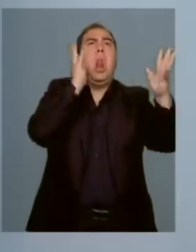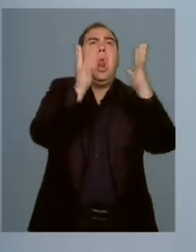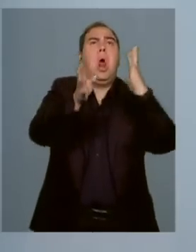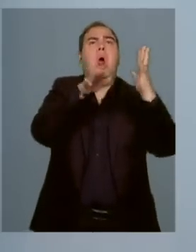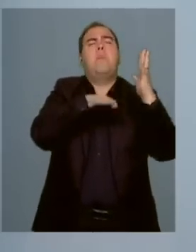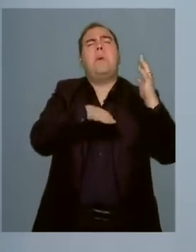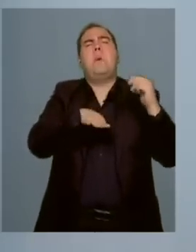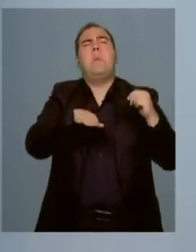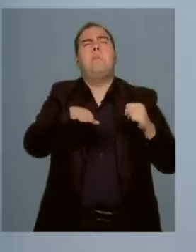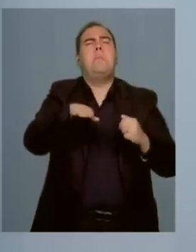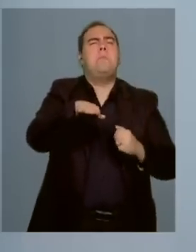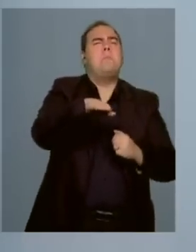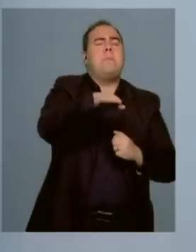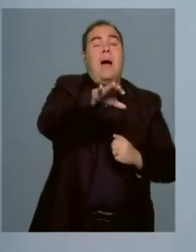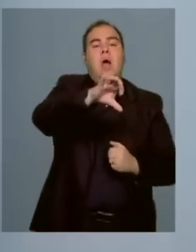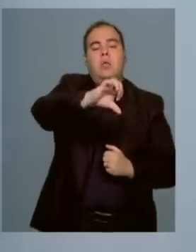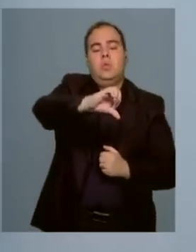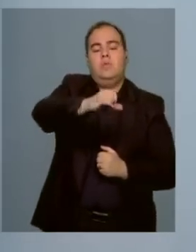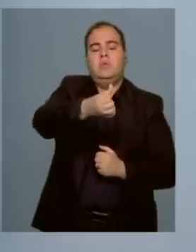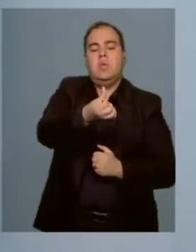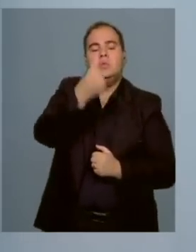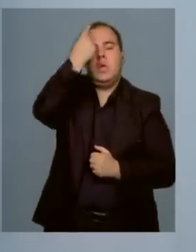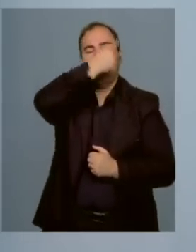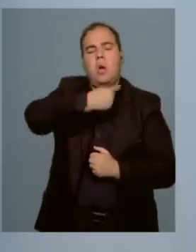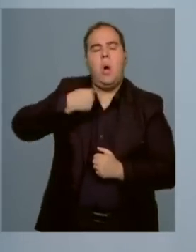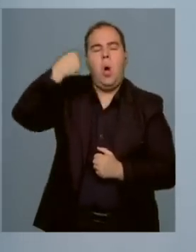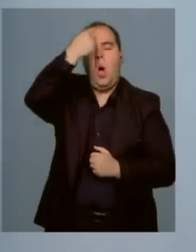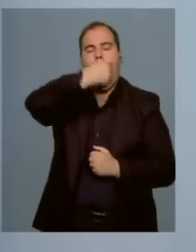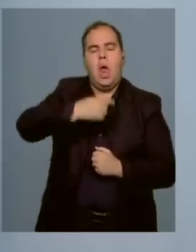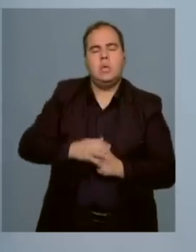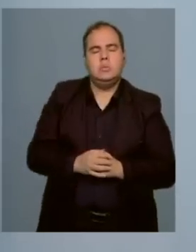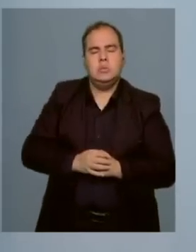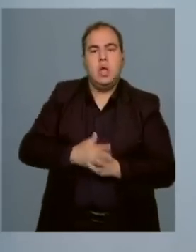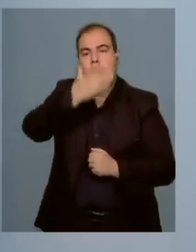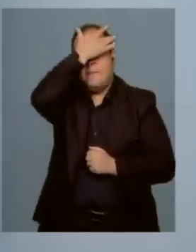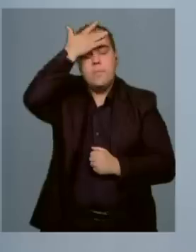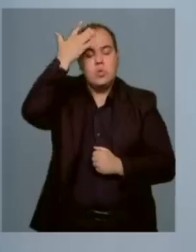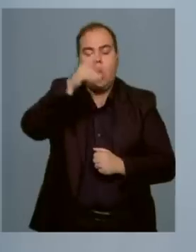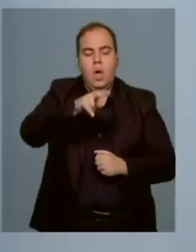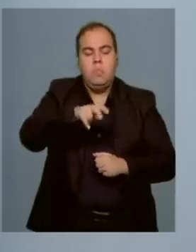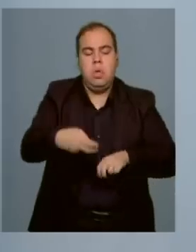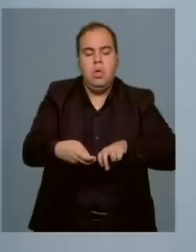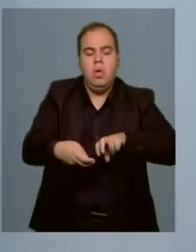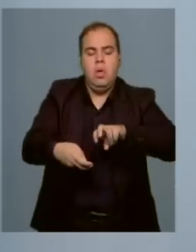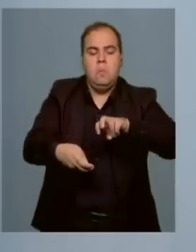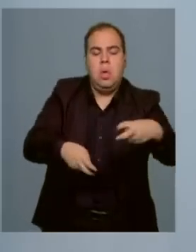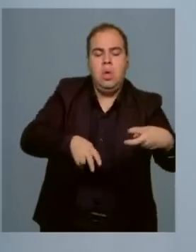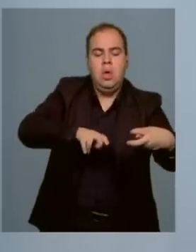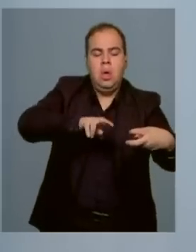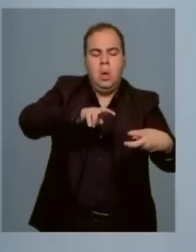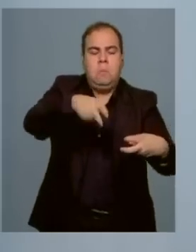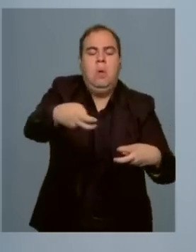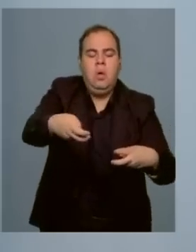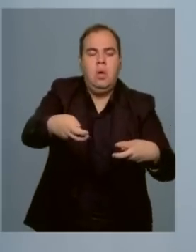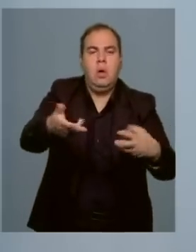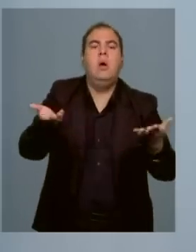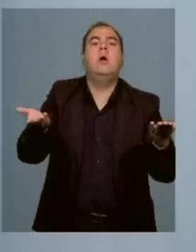para o oxigênio chegar. As pessoas, o oxigênio encontrou as pessoas sem vida. Isso é descaso.